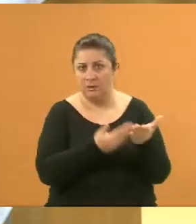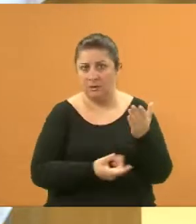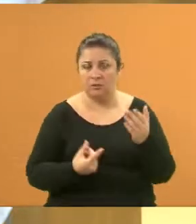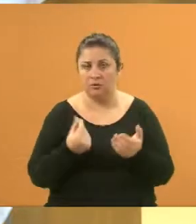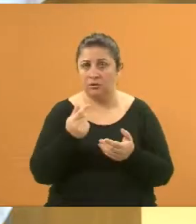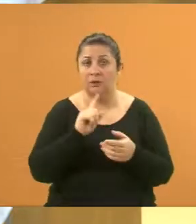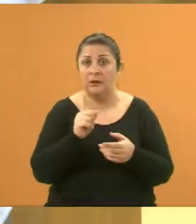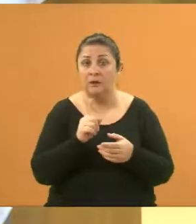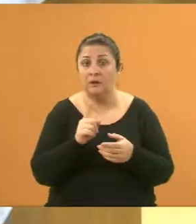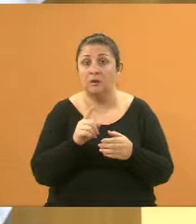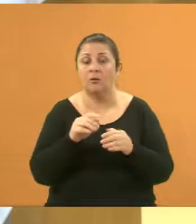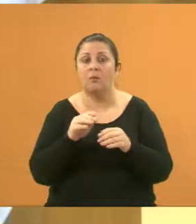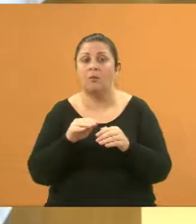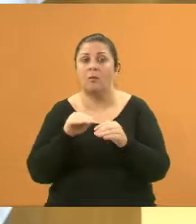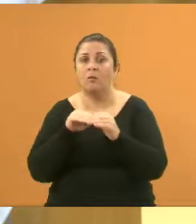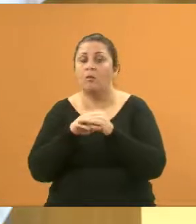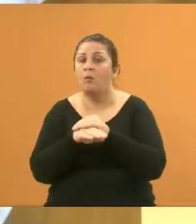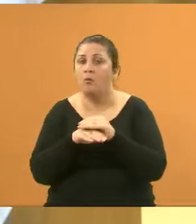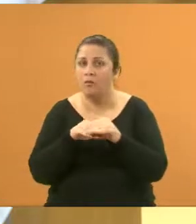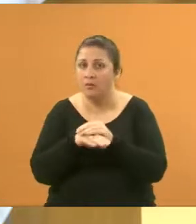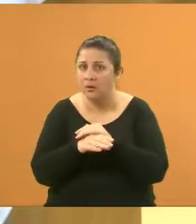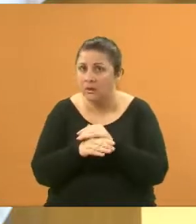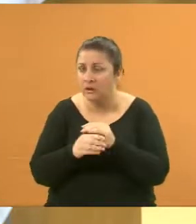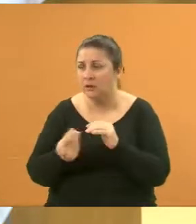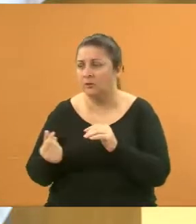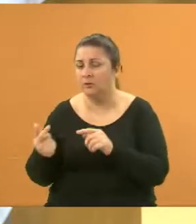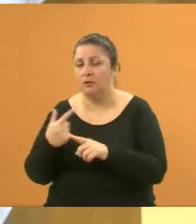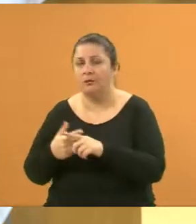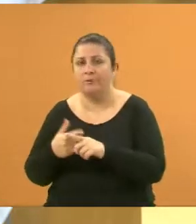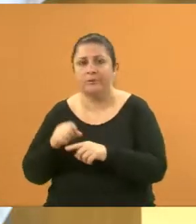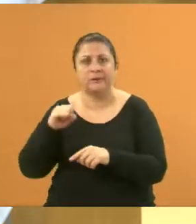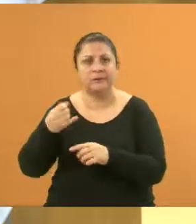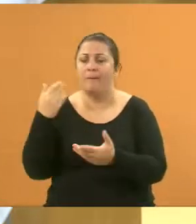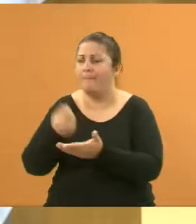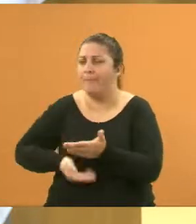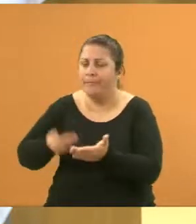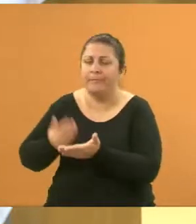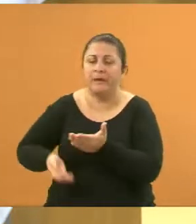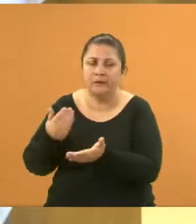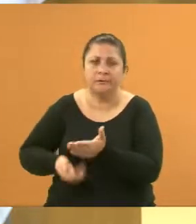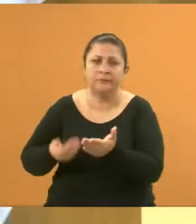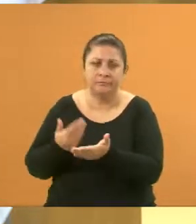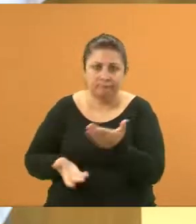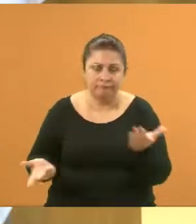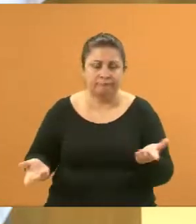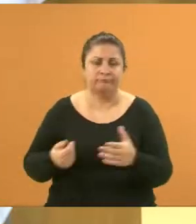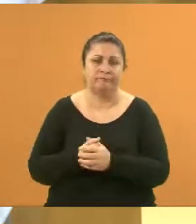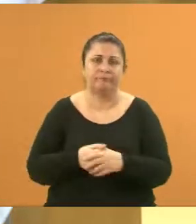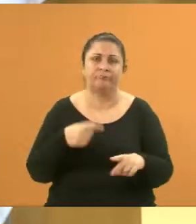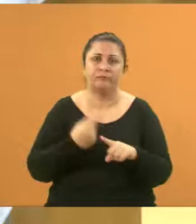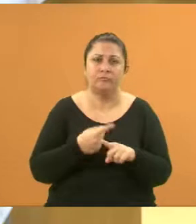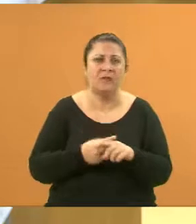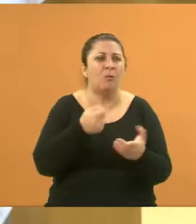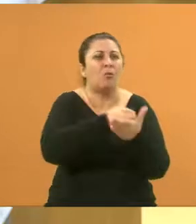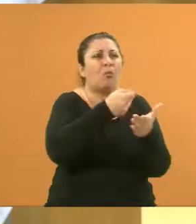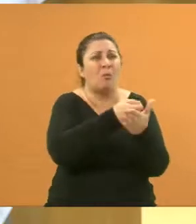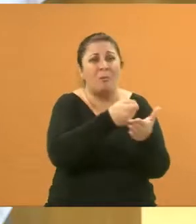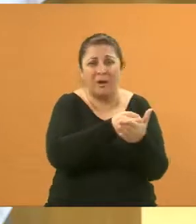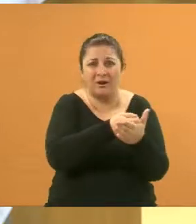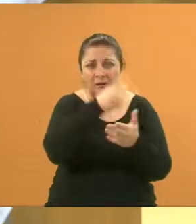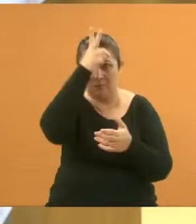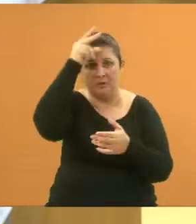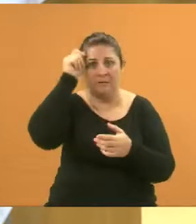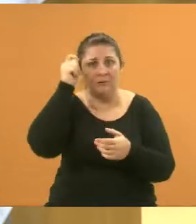de valores gastos com a persecução administrativa e judicial, eis que os gastos despendidos pelo